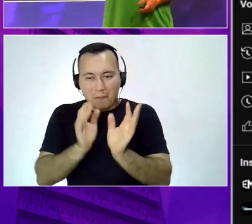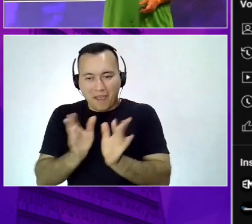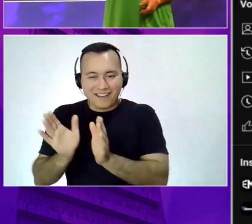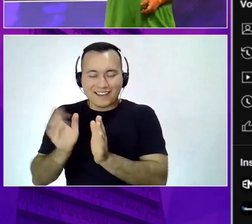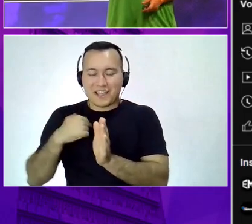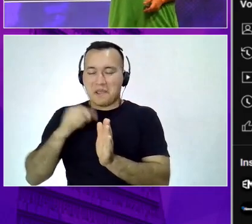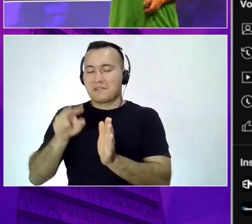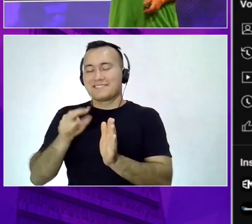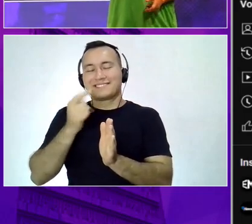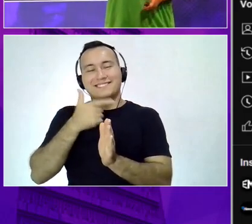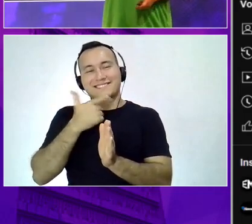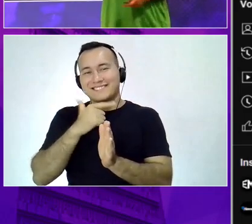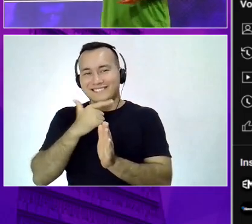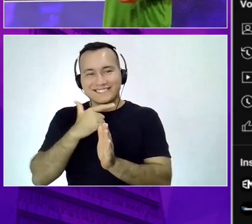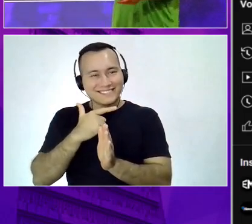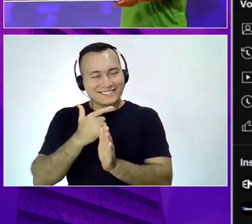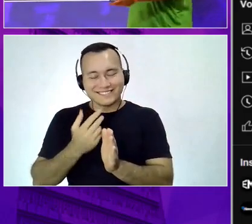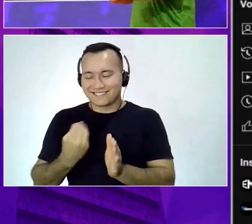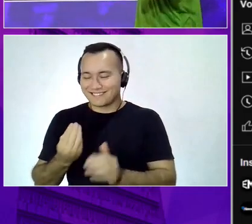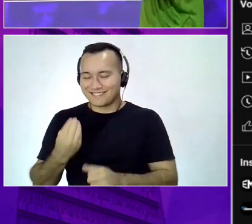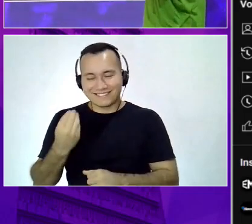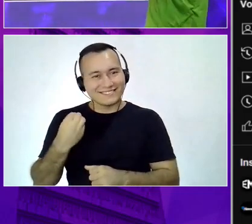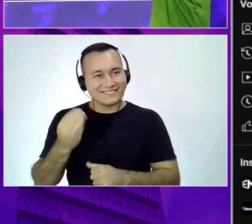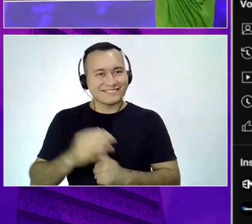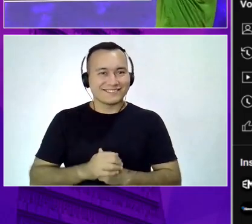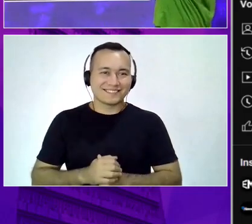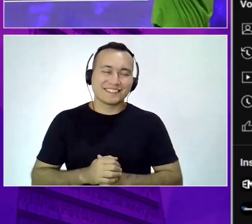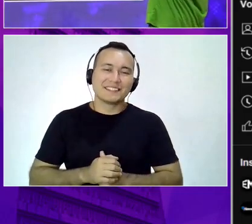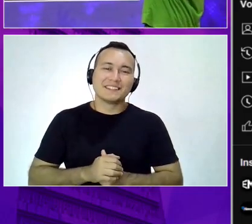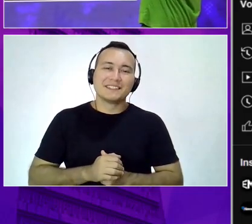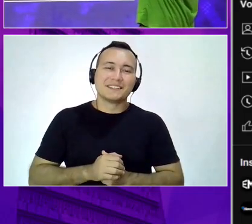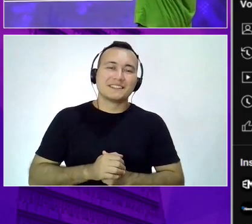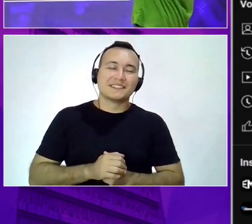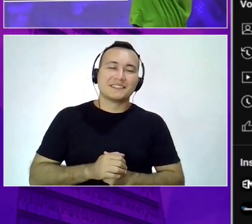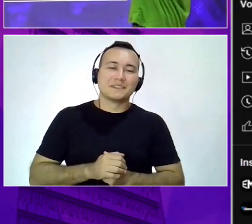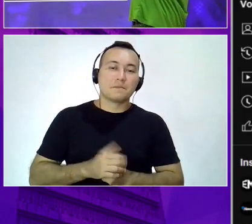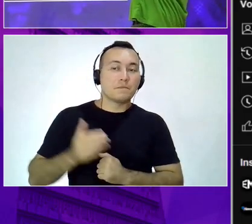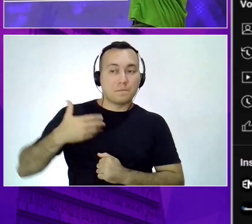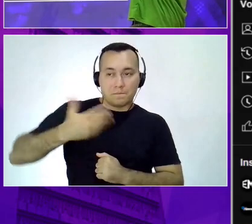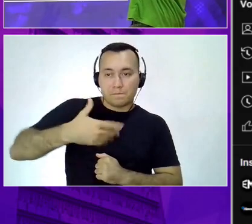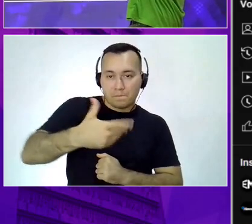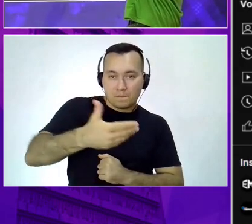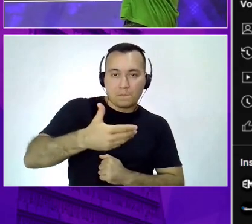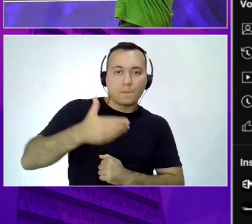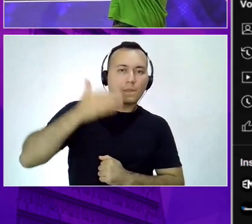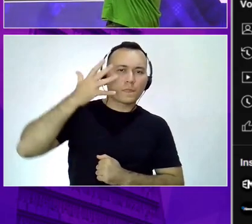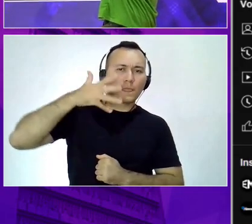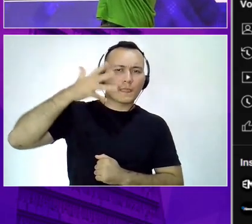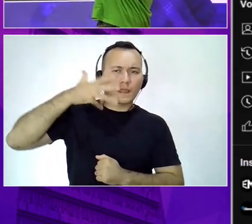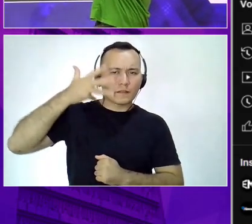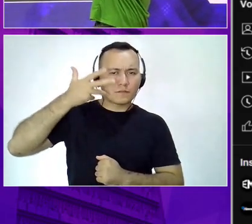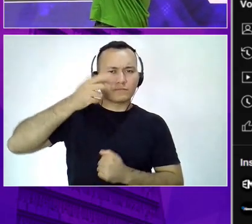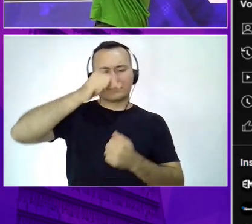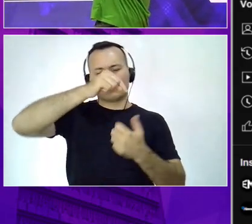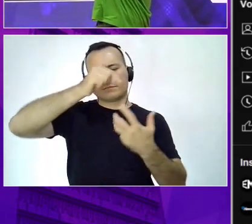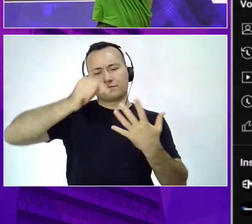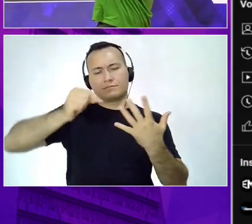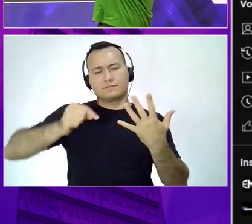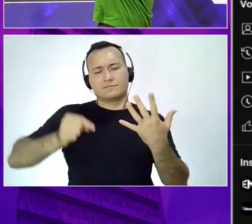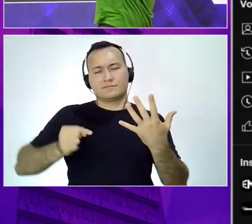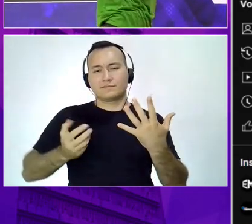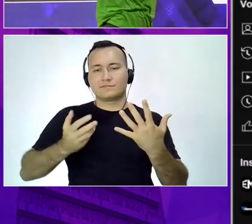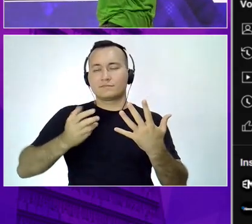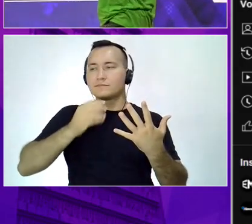né? Depois eu fiz outras palestras interessantes, que eu, né, coloco aqui, preparando-nos para a disrupção contínua em